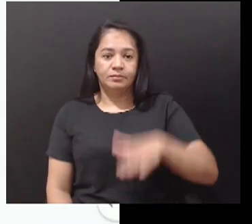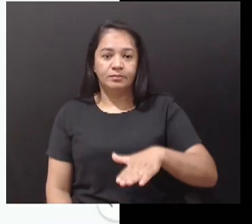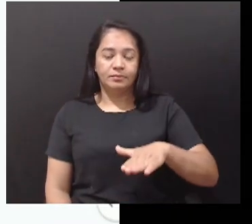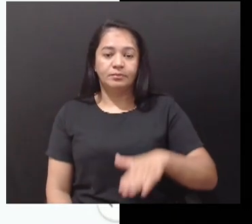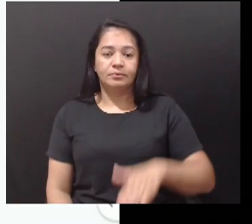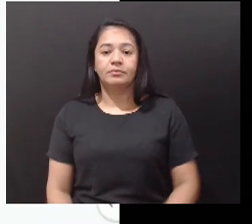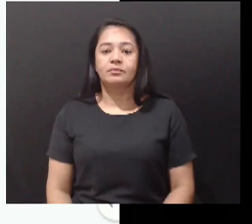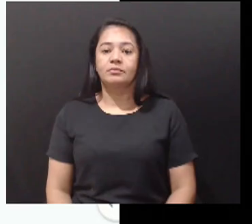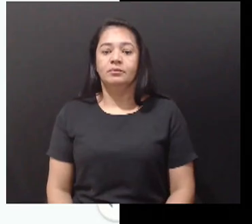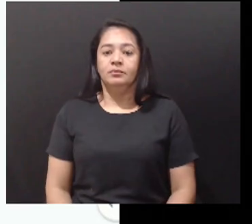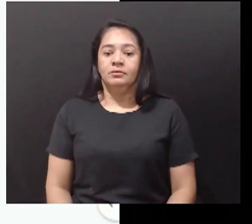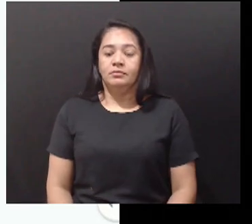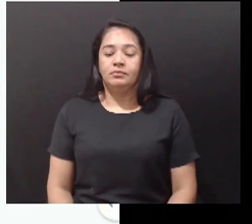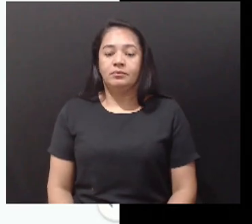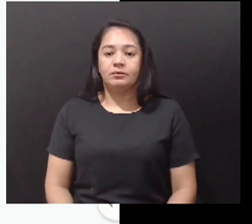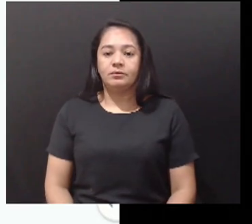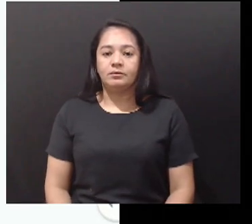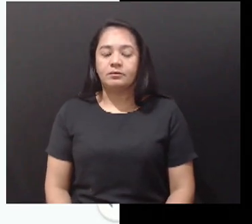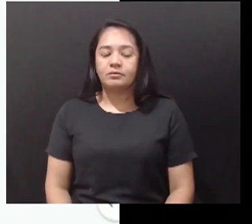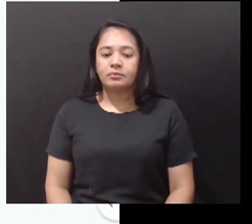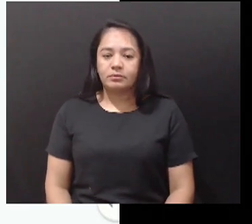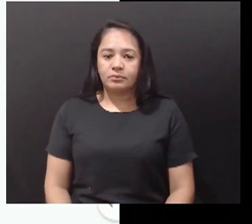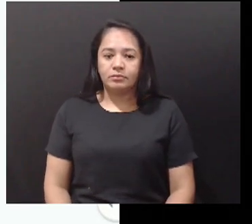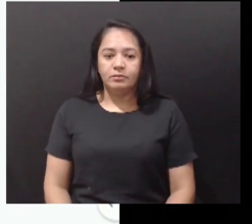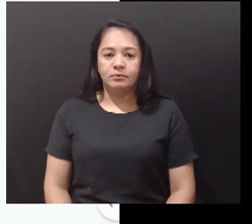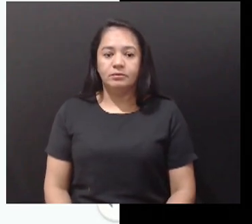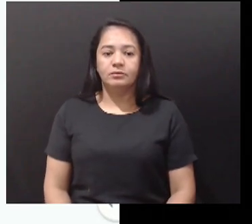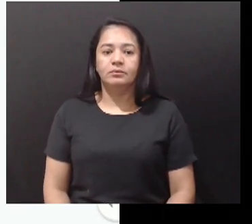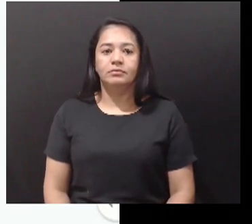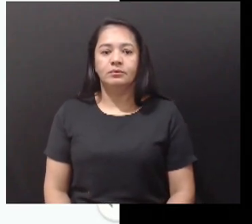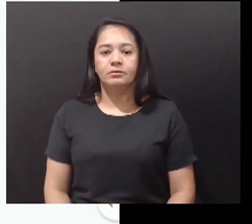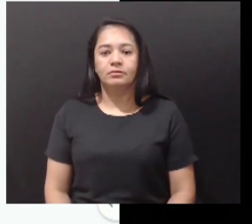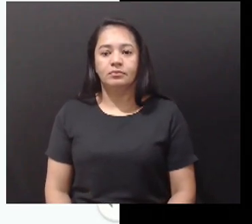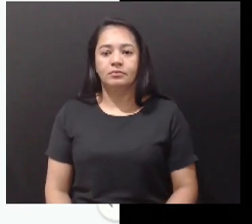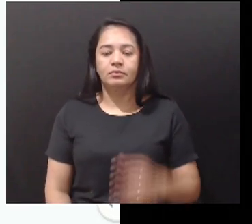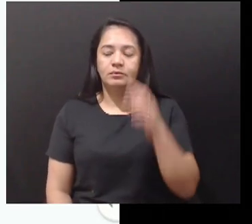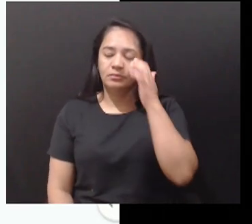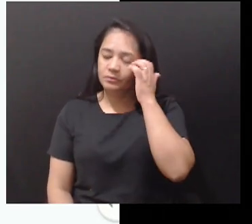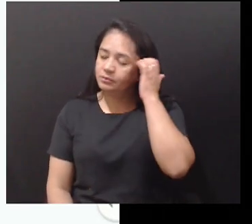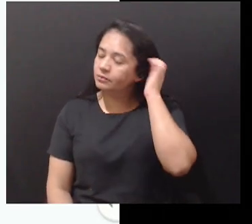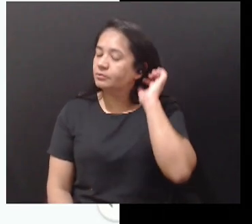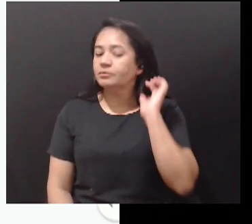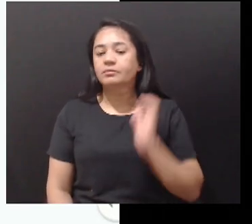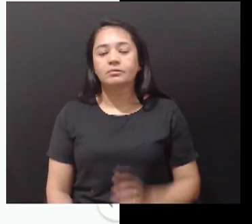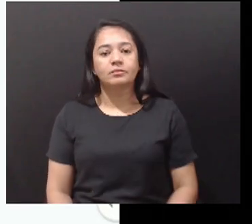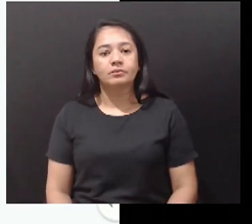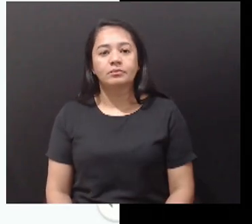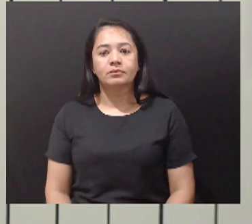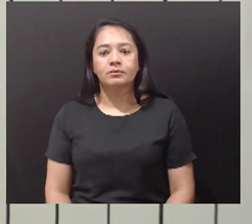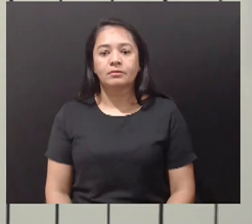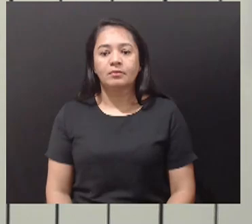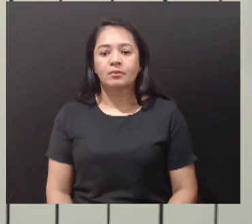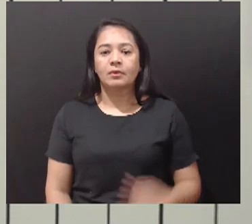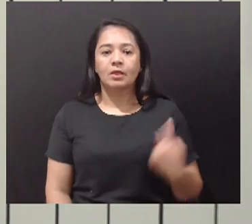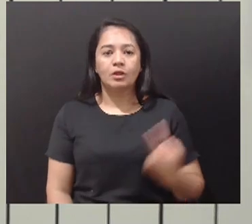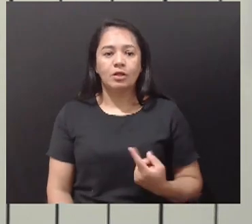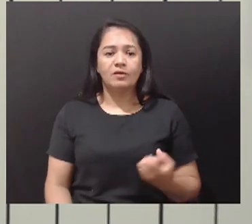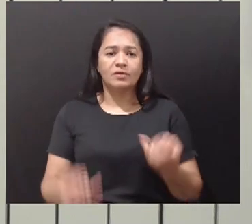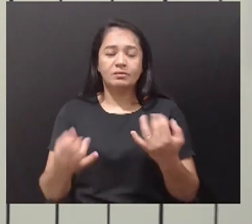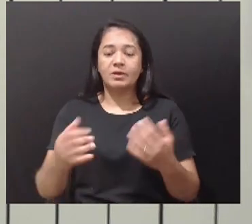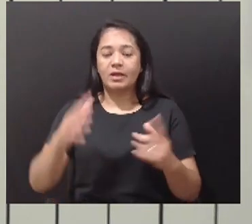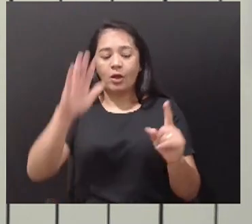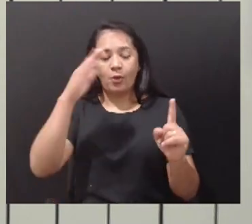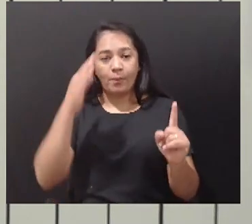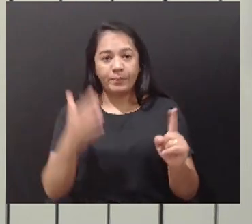reunião ordinária aqui da Câmara Municipal de Campinas. Agora a gente vai falar de homenagens, porque a